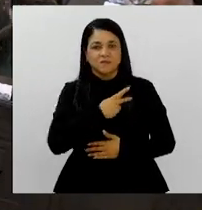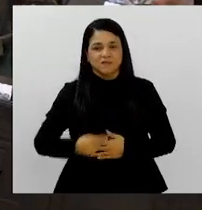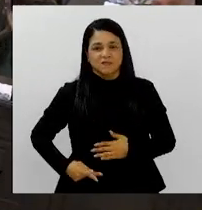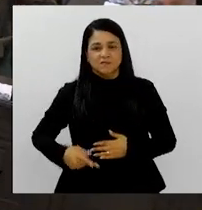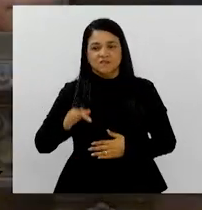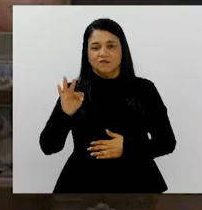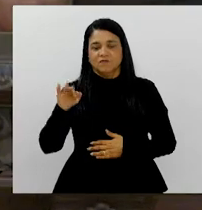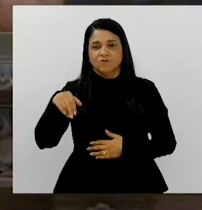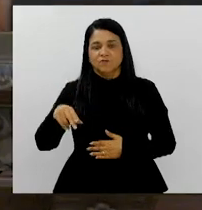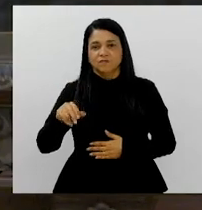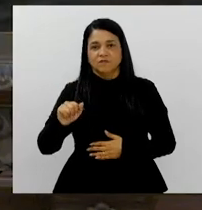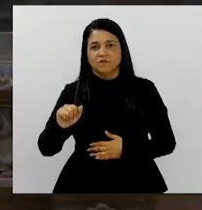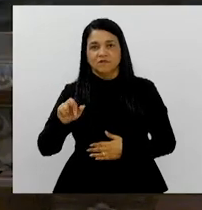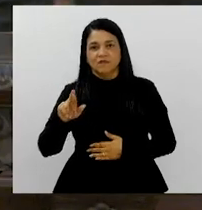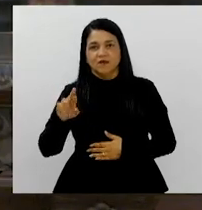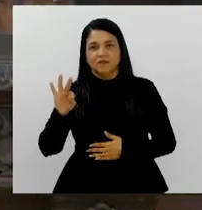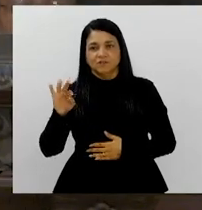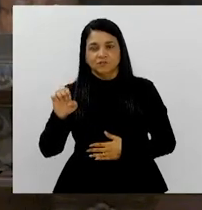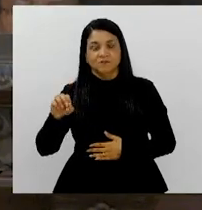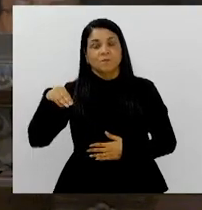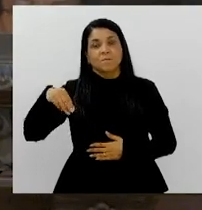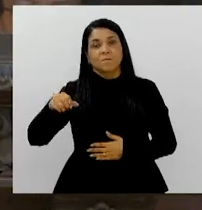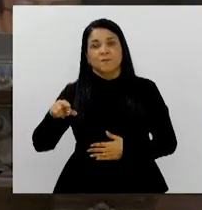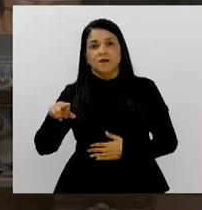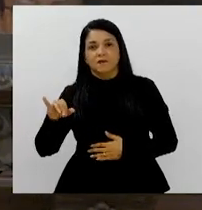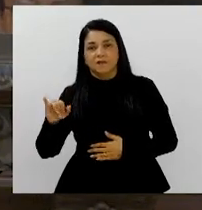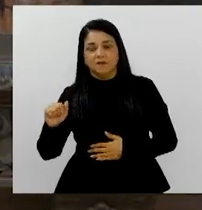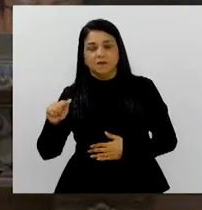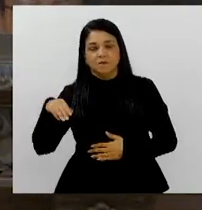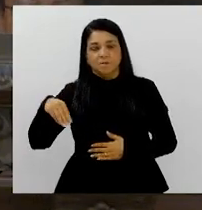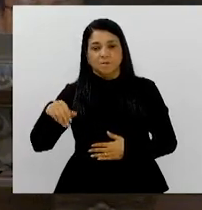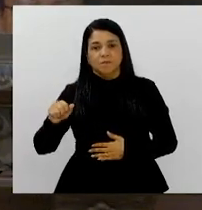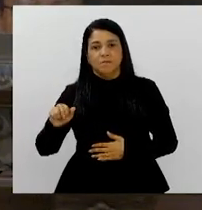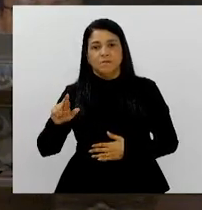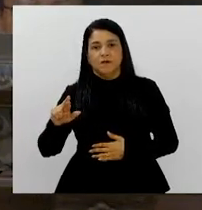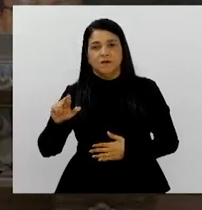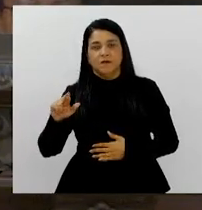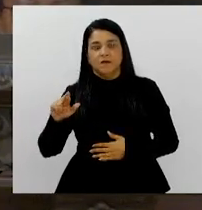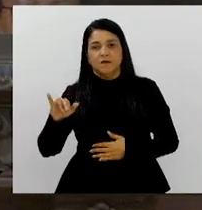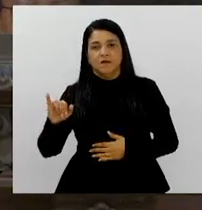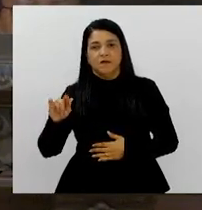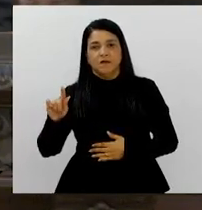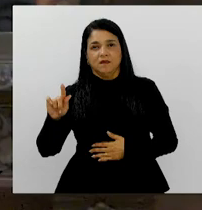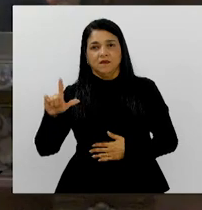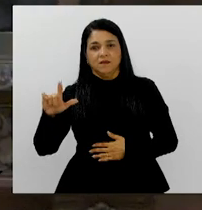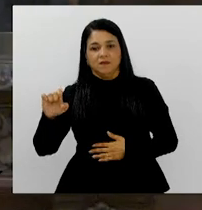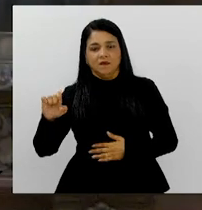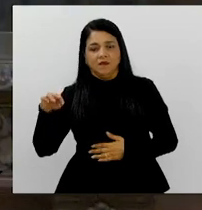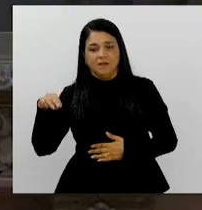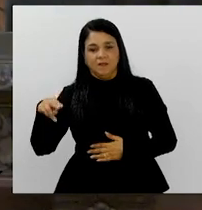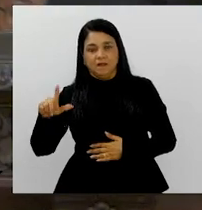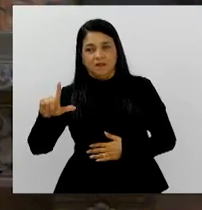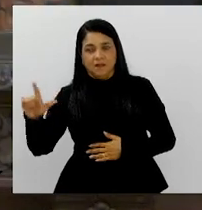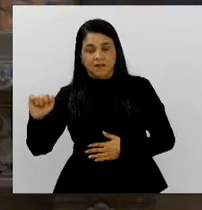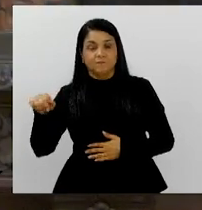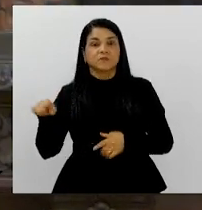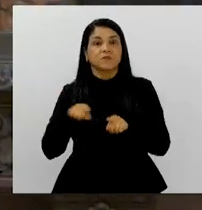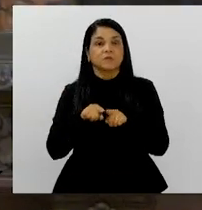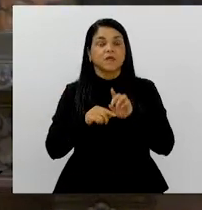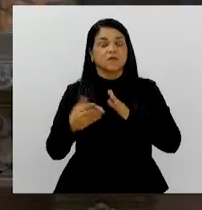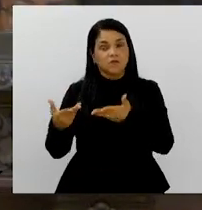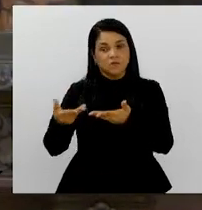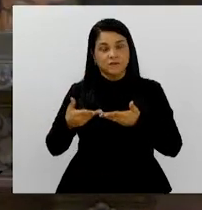FUNARTE, Maria Marighella. Agora eu vou convidar para fazer uso da palavra o senhor Renato Rangel, que está representando